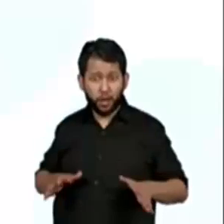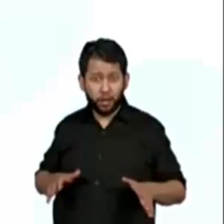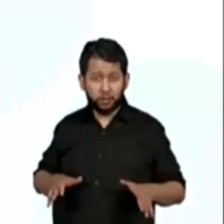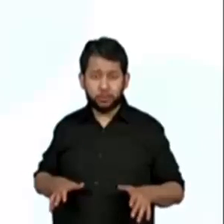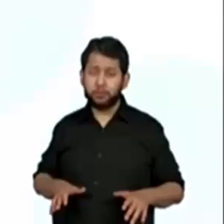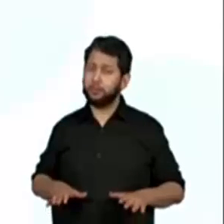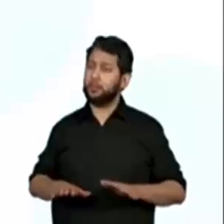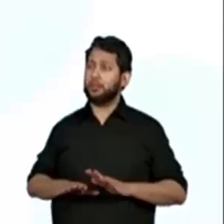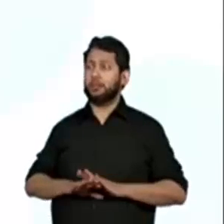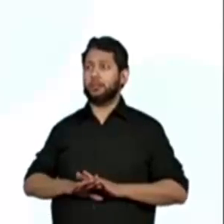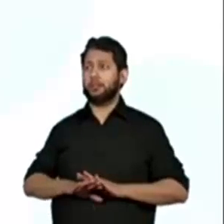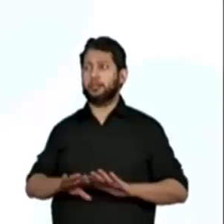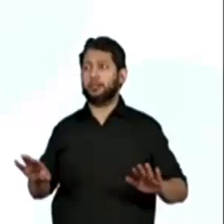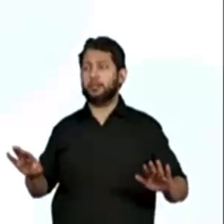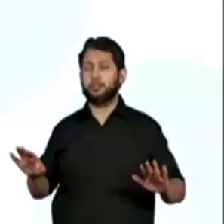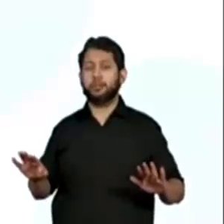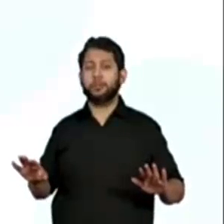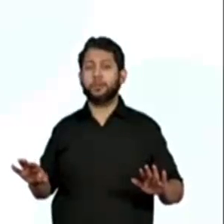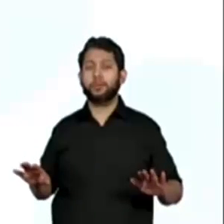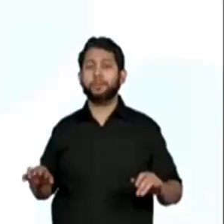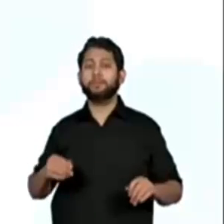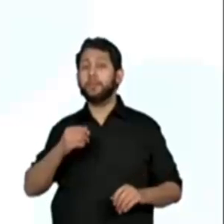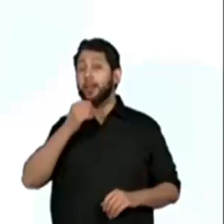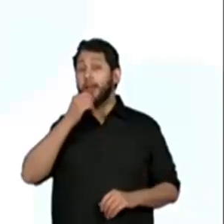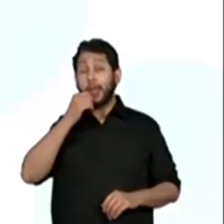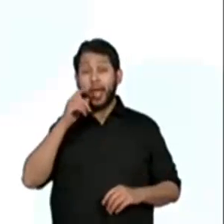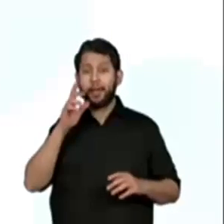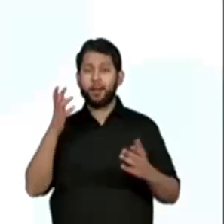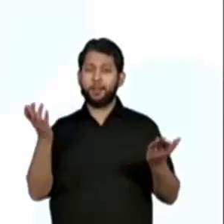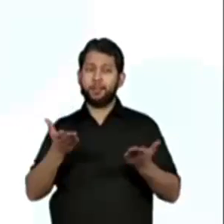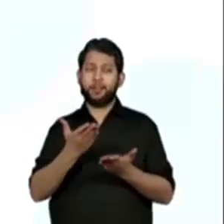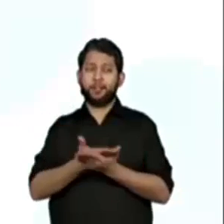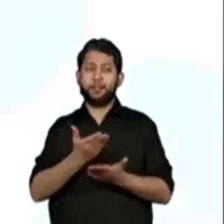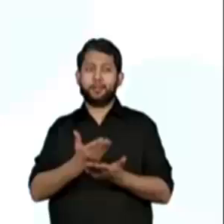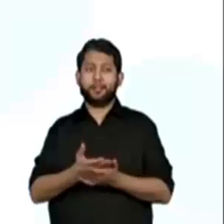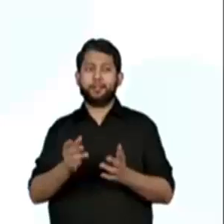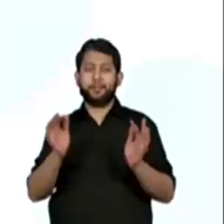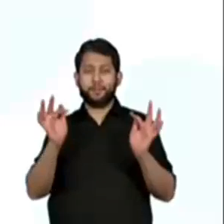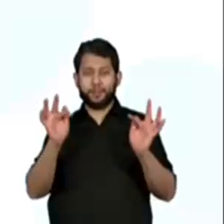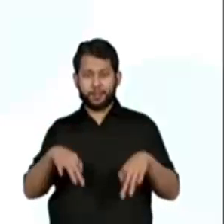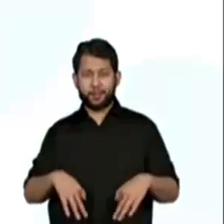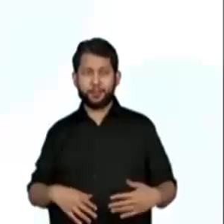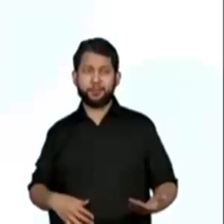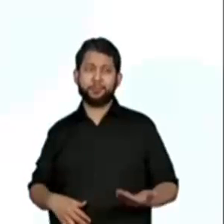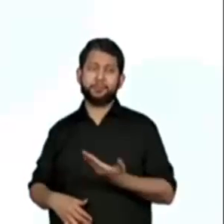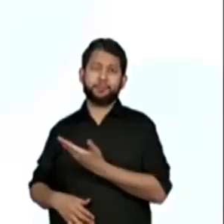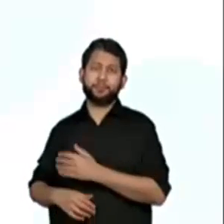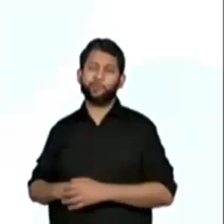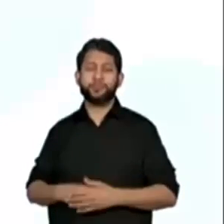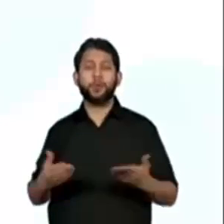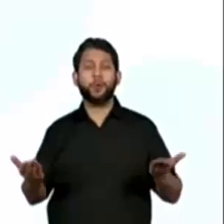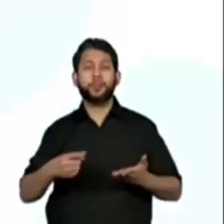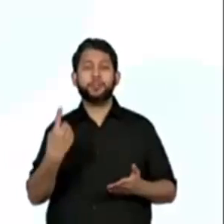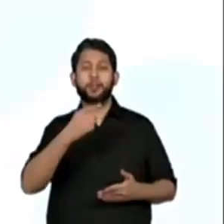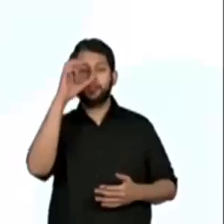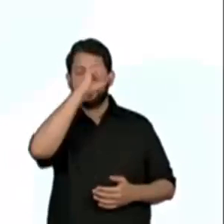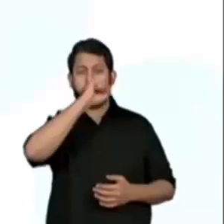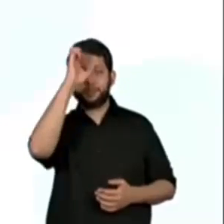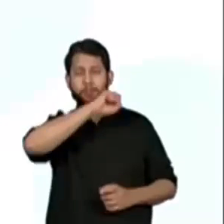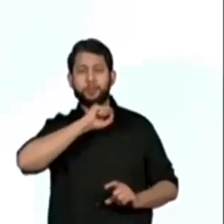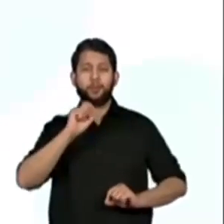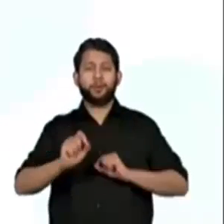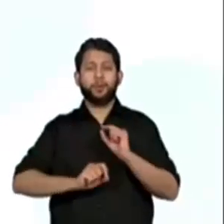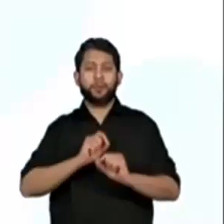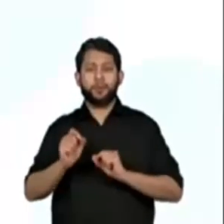3, foi! E aí, para a gente encerrando, o que rolou hoje, hein, professora